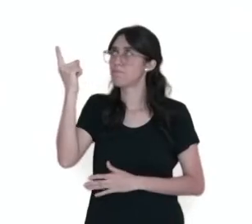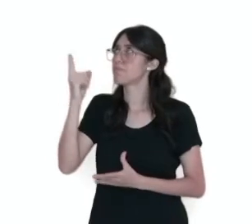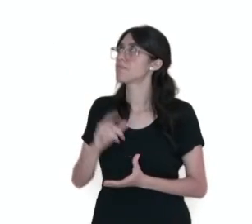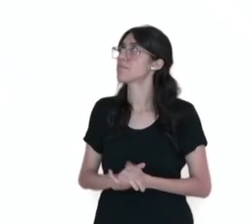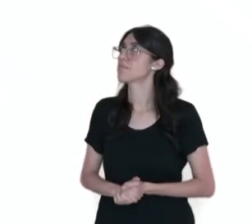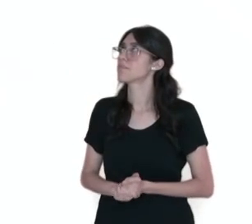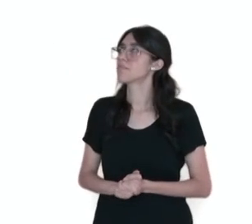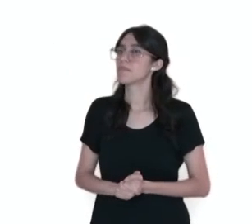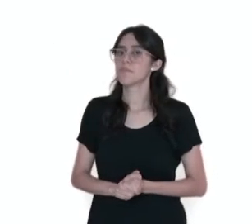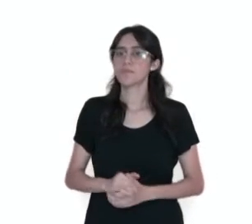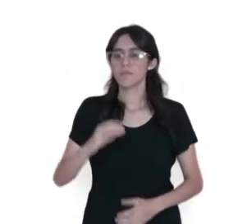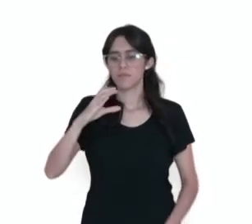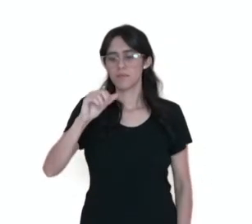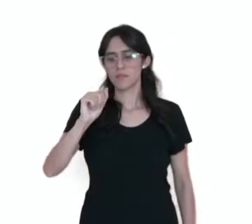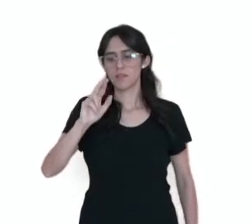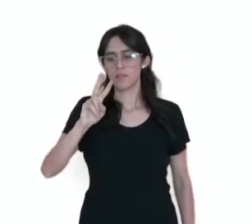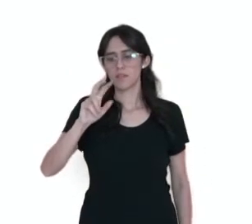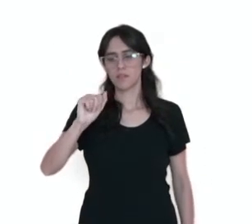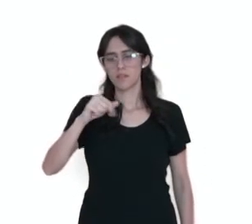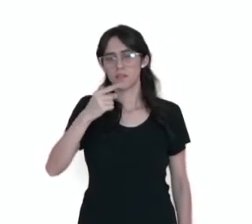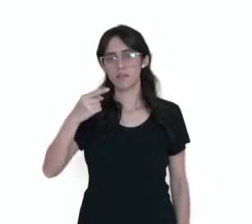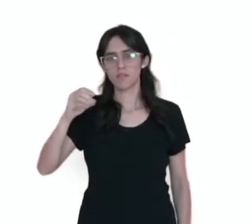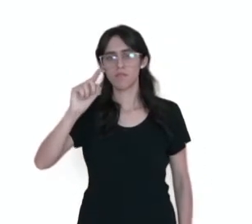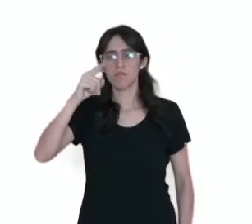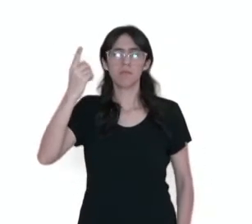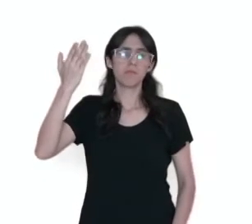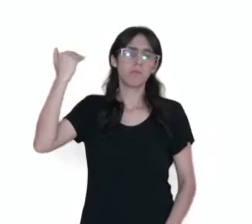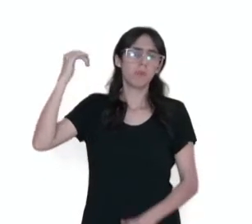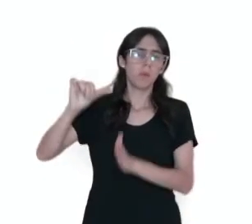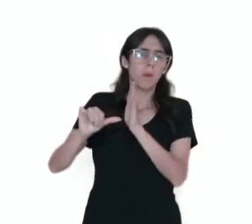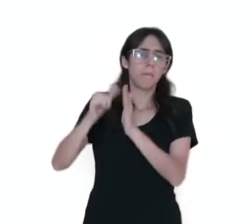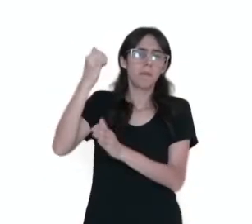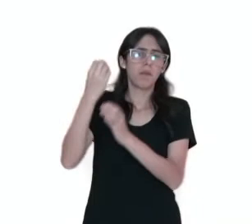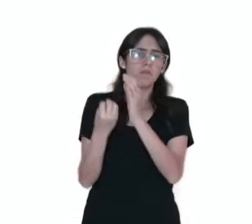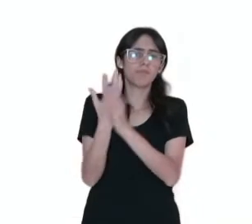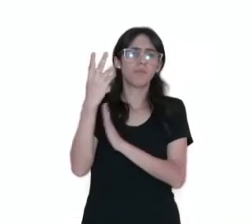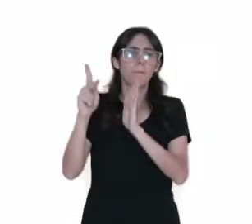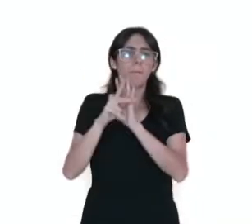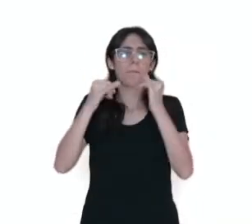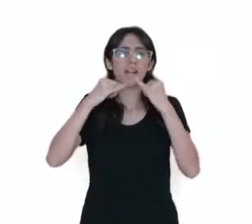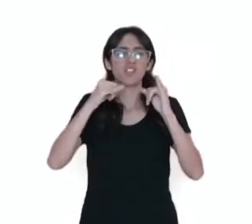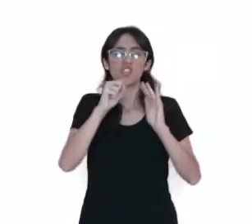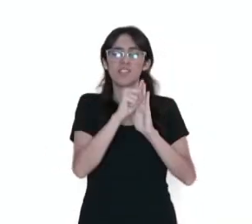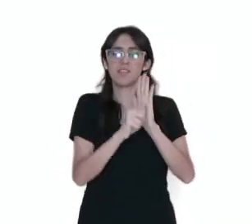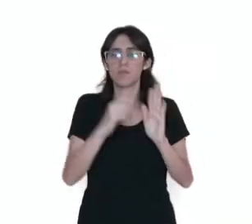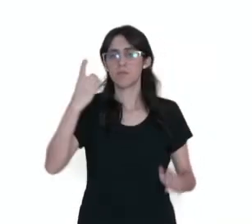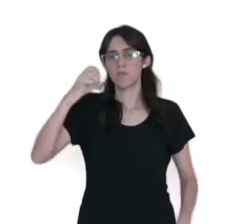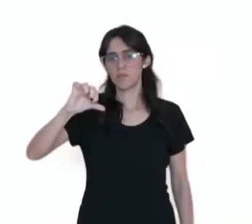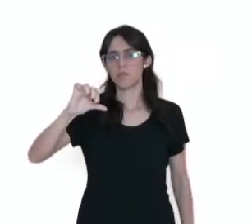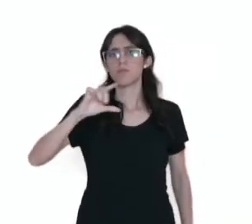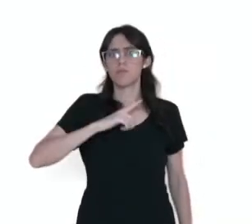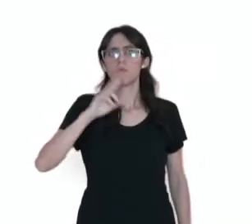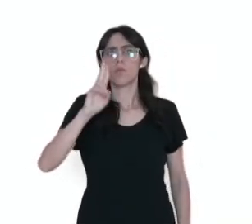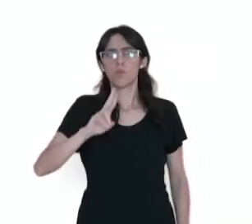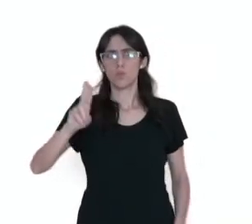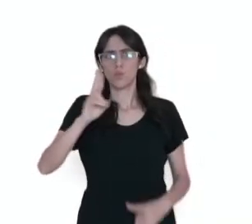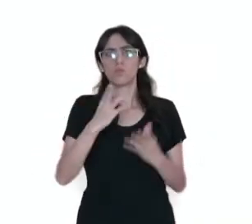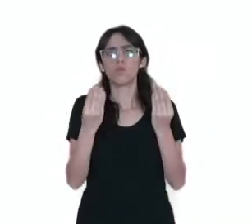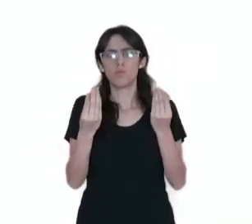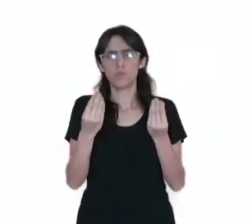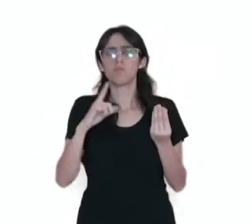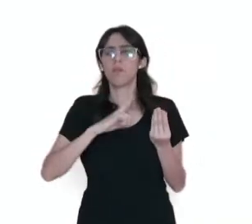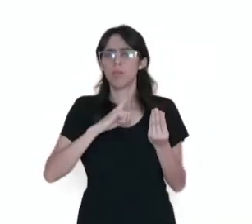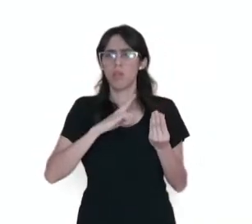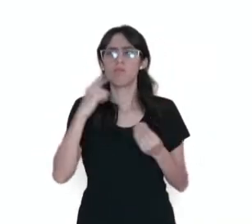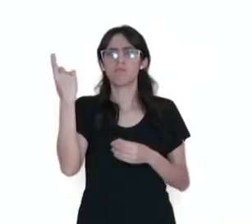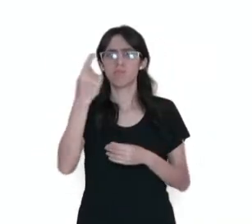O carvão foi uma das primeiras fontes de energia em pleno século XIX. Ainda é muito empregado. Haja vista a possibilidade